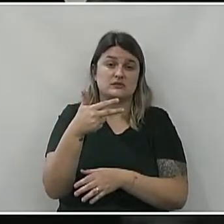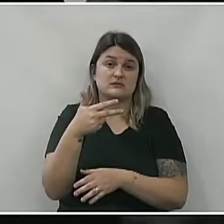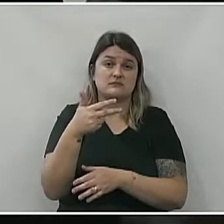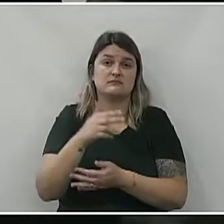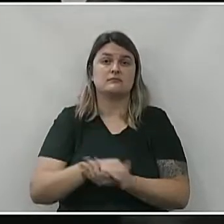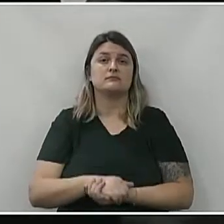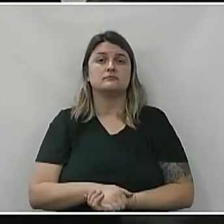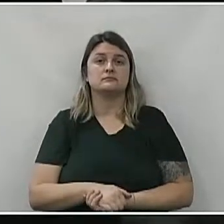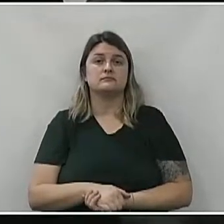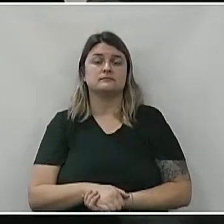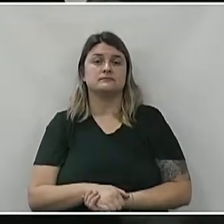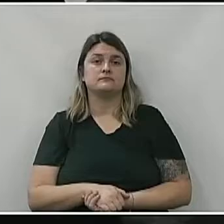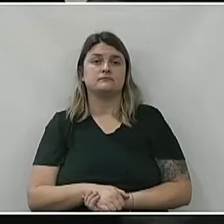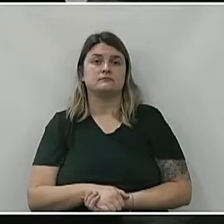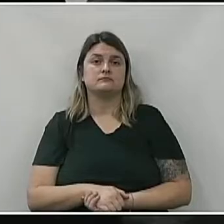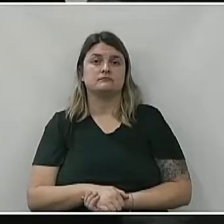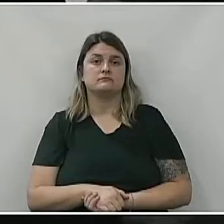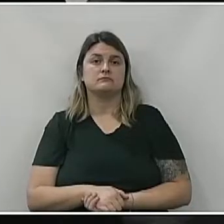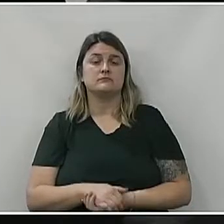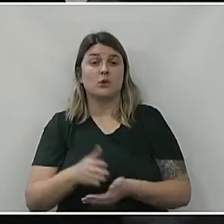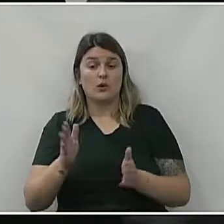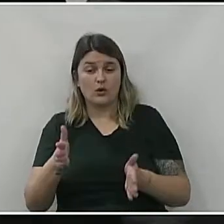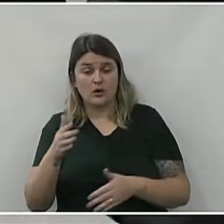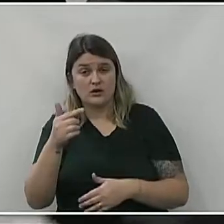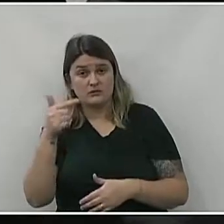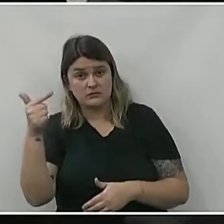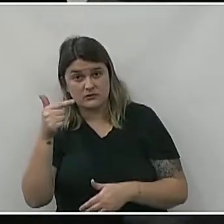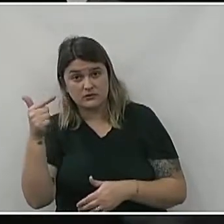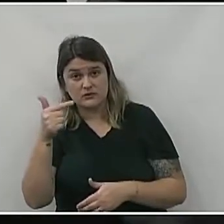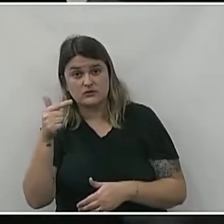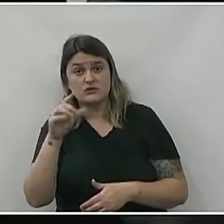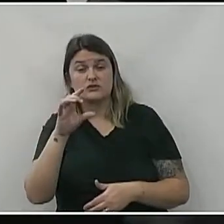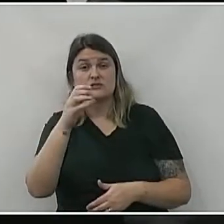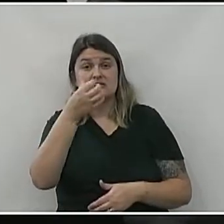122.937. Vamos pular já para 2022,